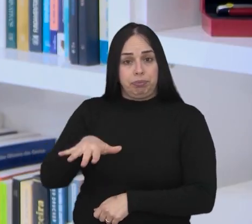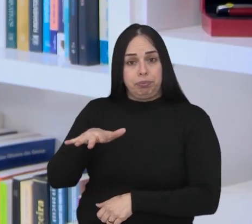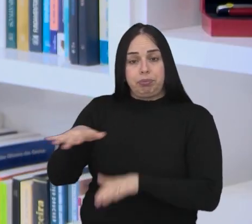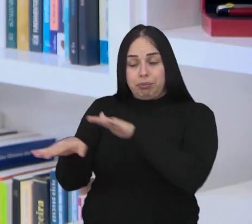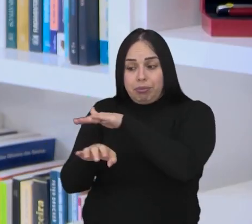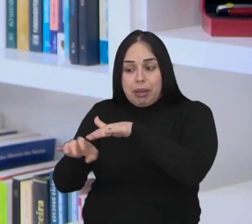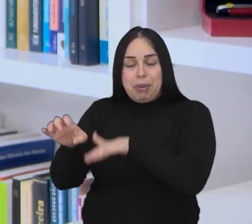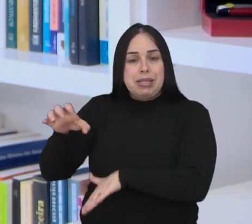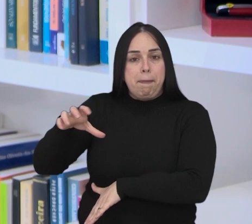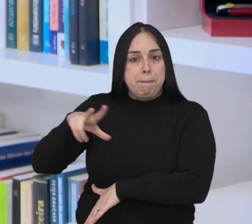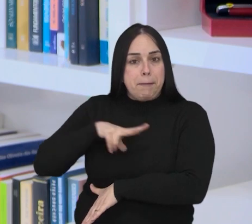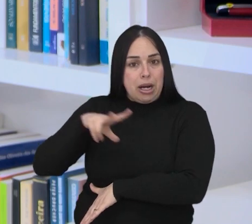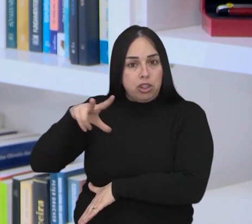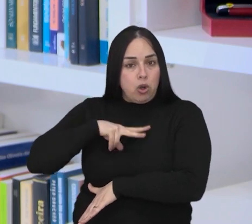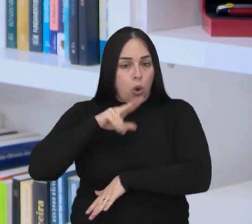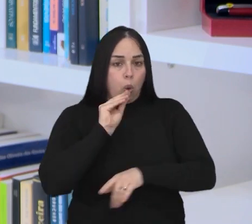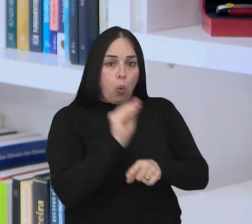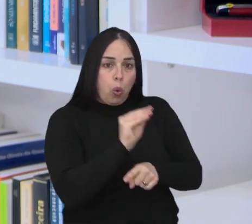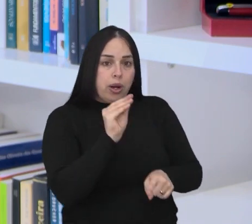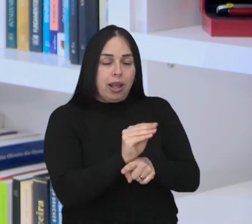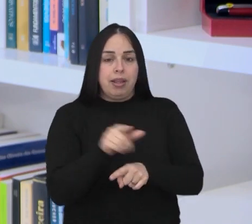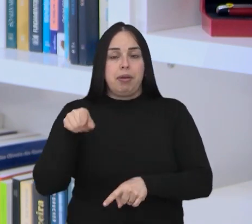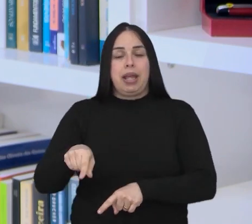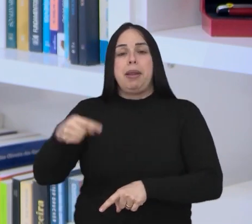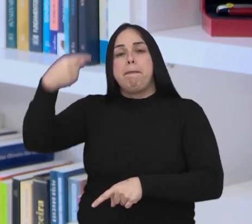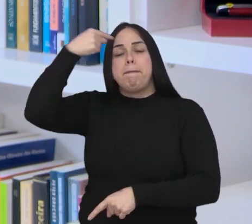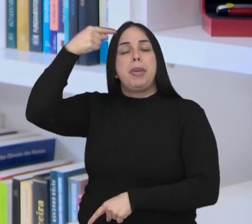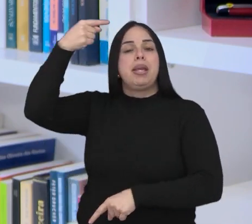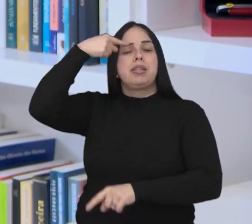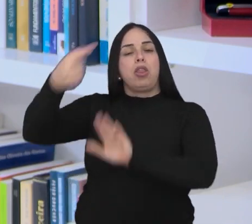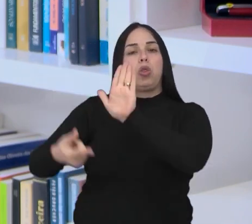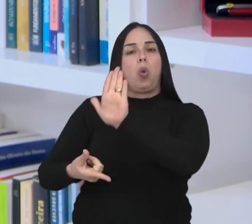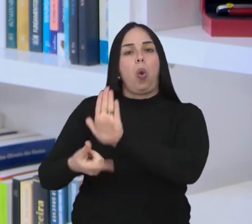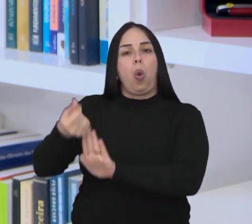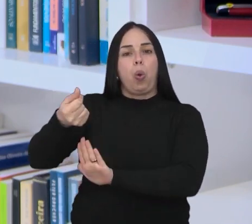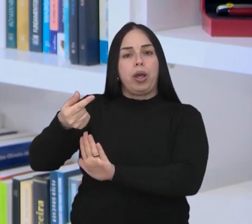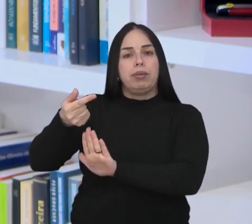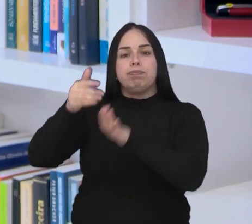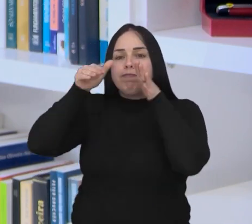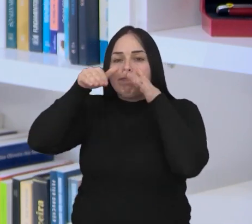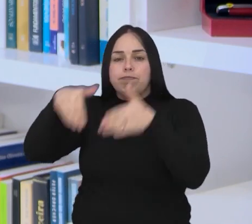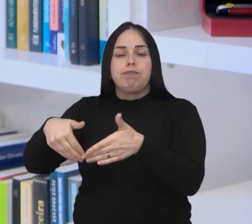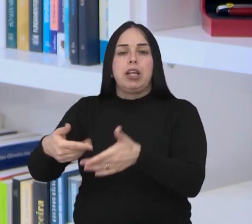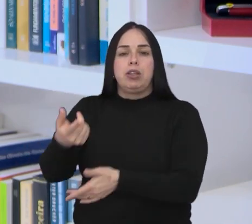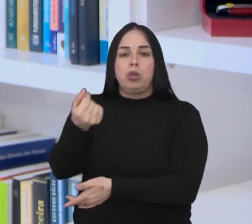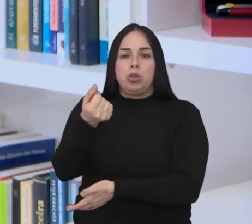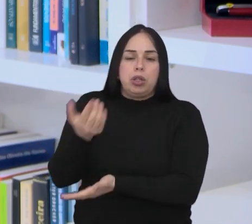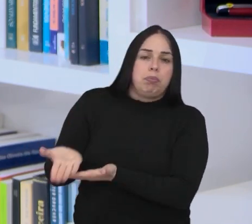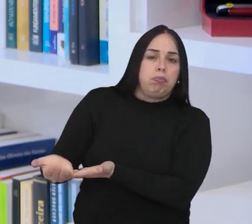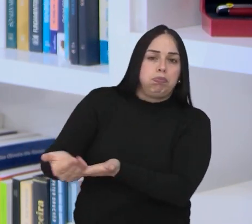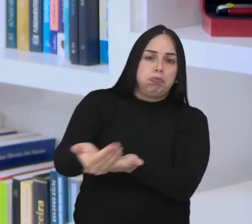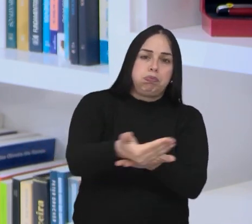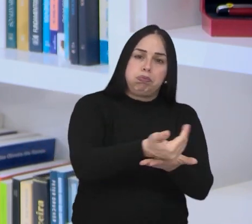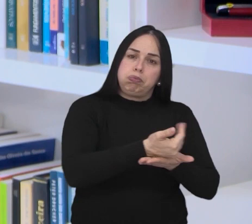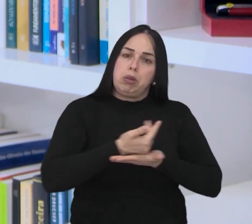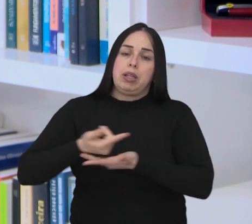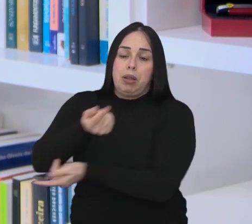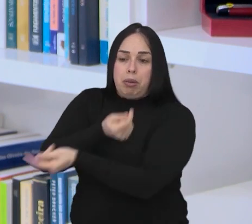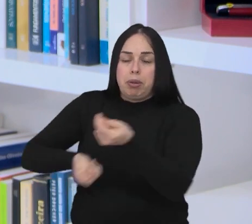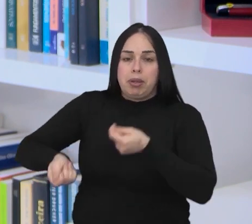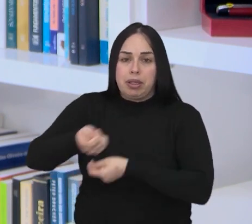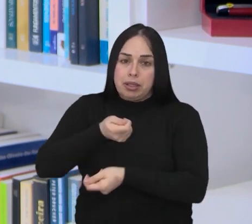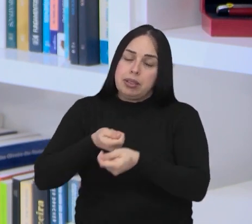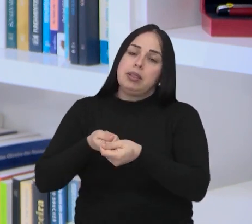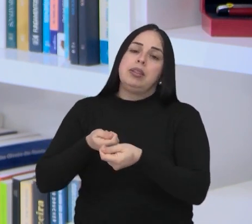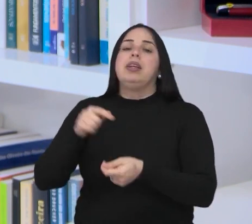tem o sistema capitalista administrando uma empresa, ele foca muito a questão do lucro, muito a questão da